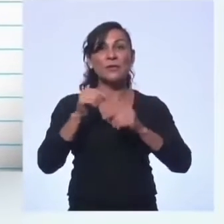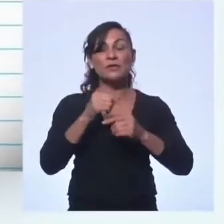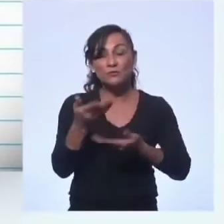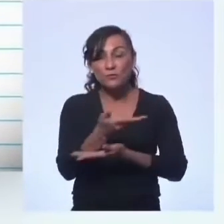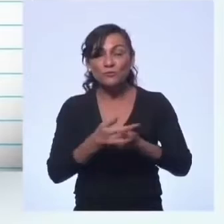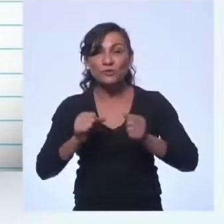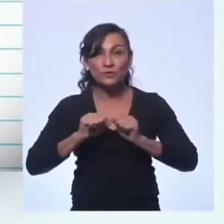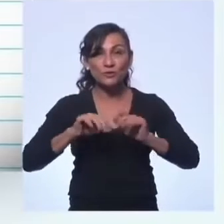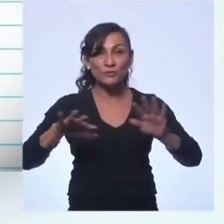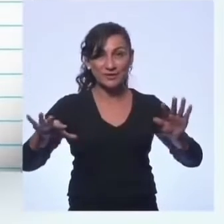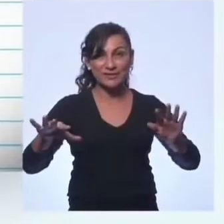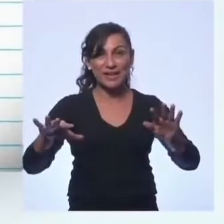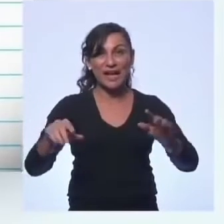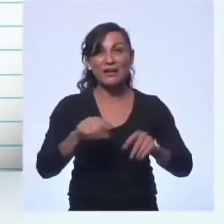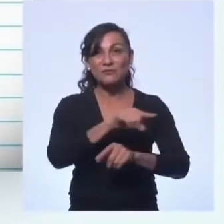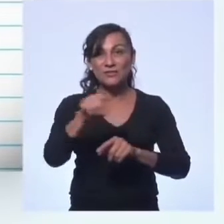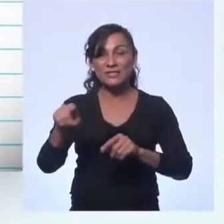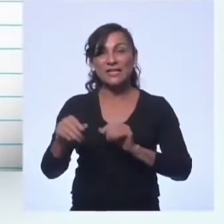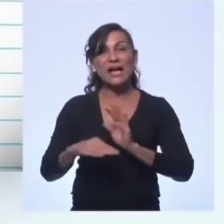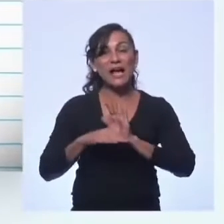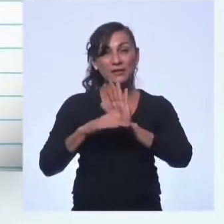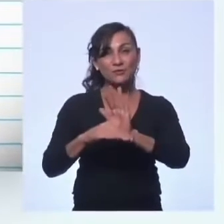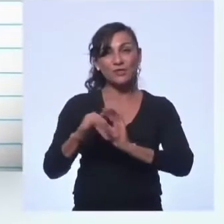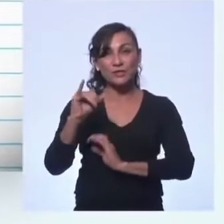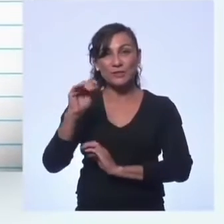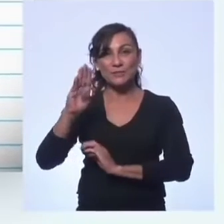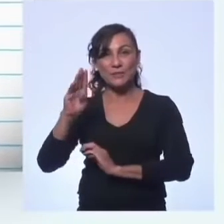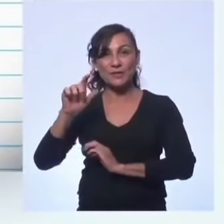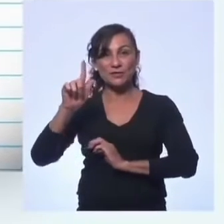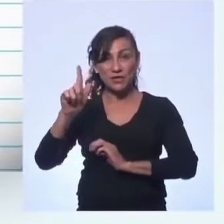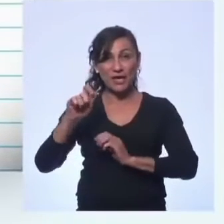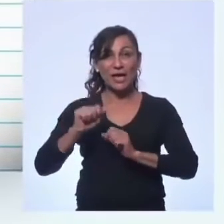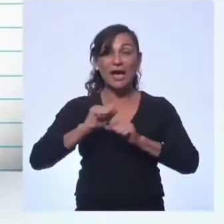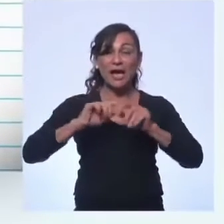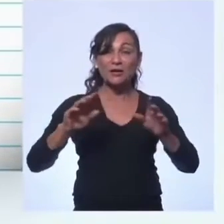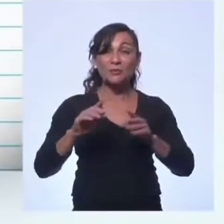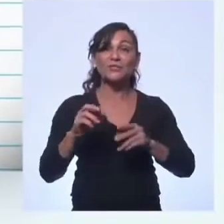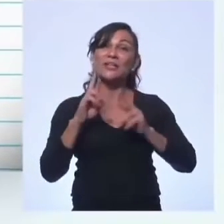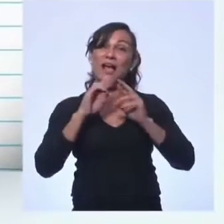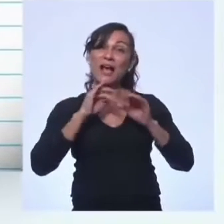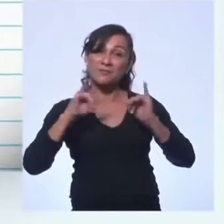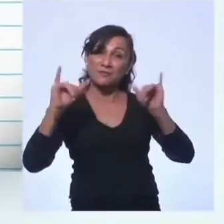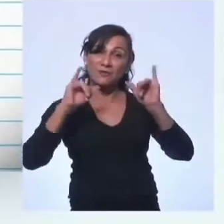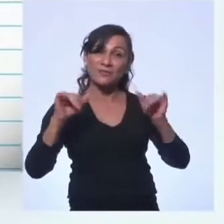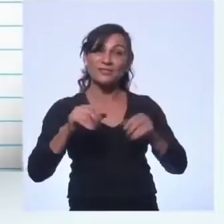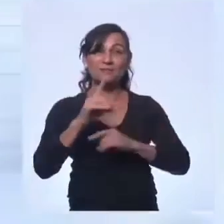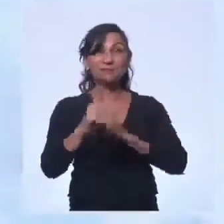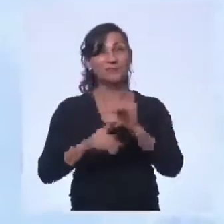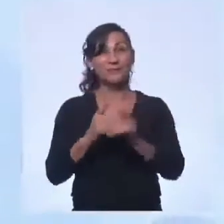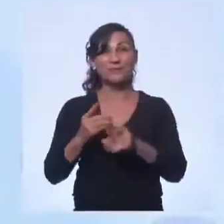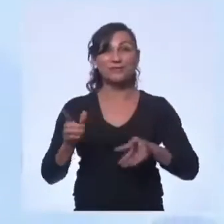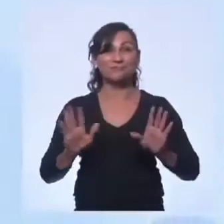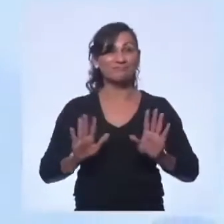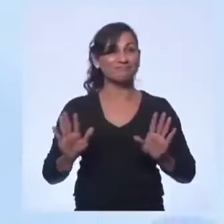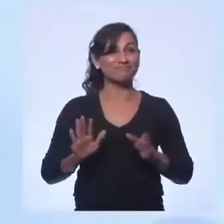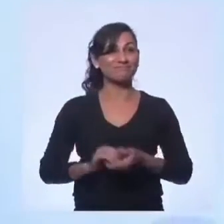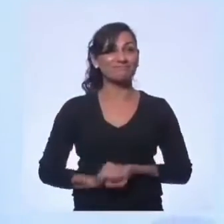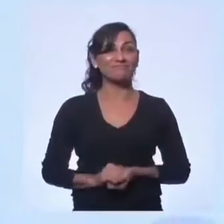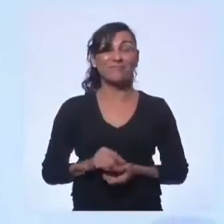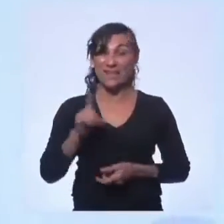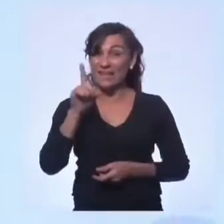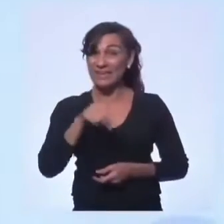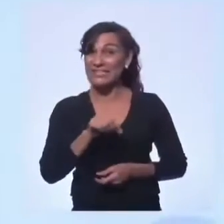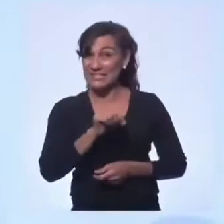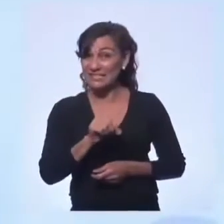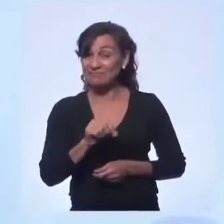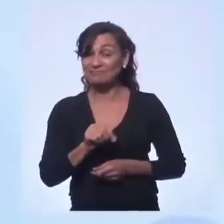compartilhar. Assim, você estará ajudando o IBGE a disseminar informação pelo país. Até a próxima! É isso aí, né?